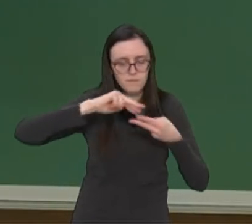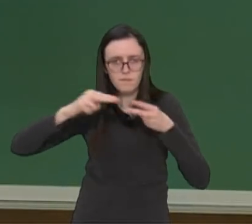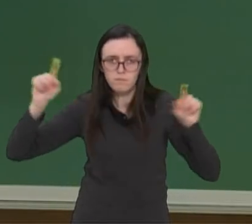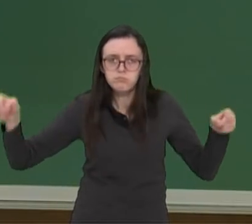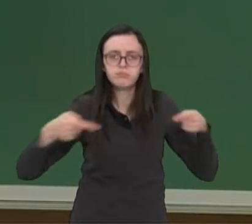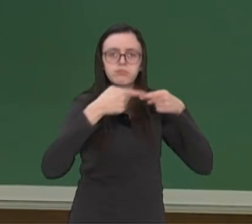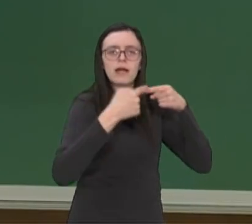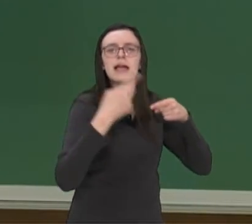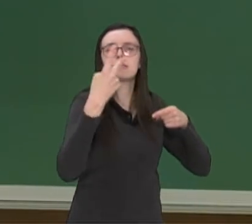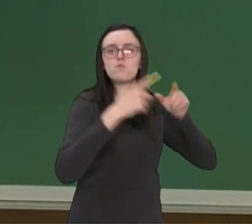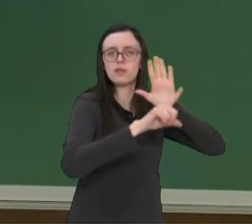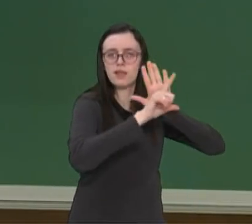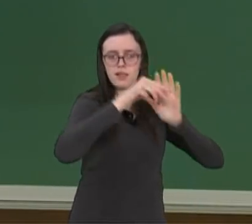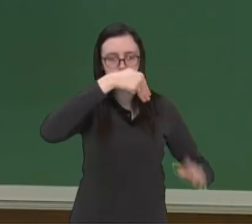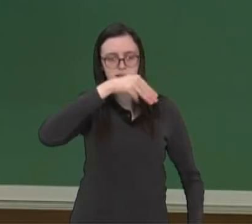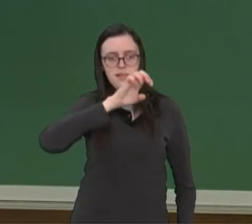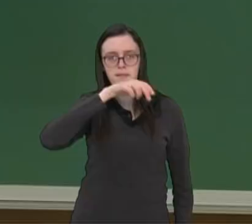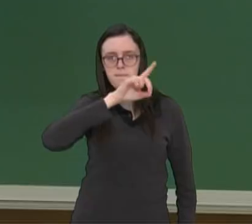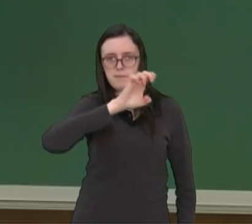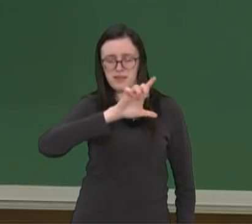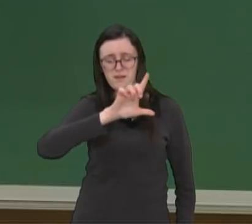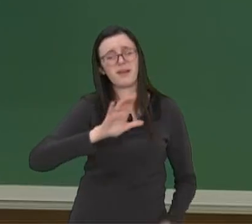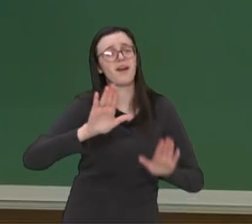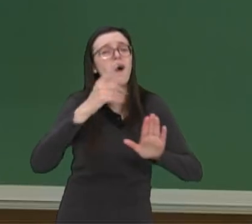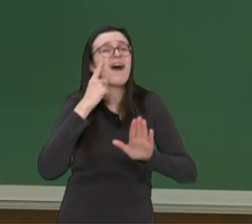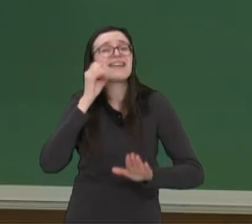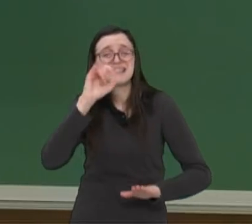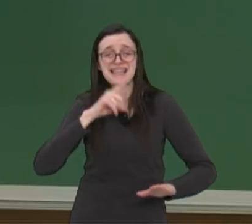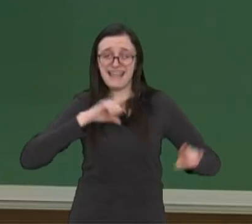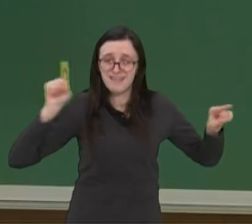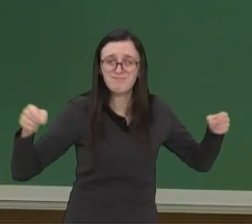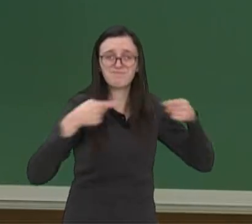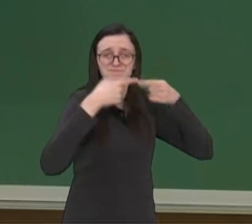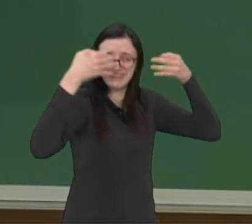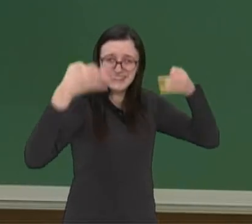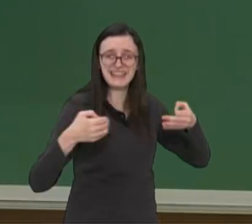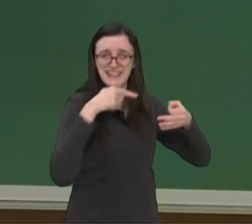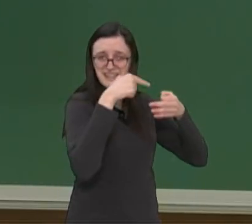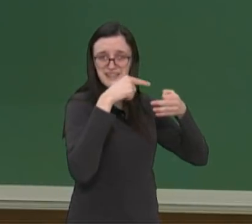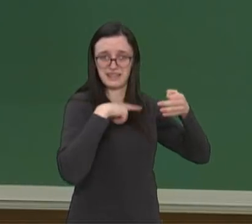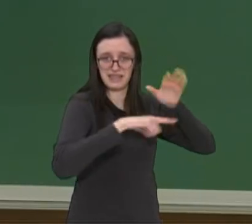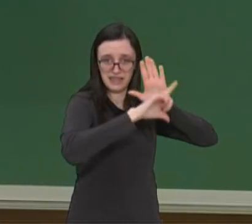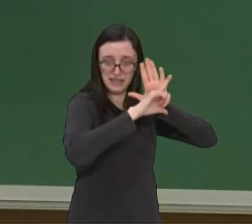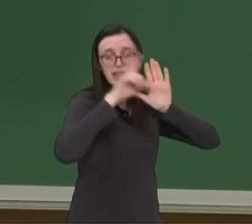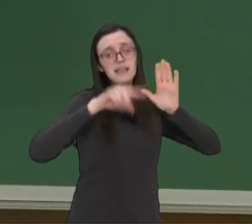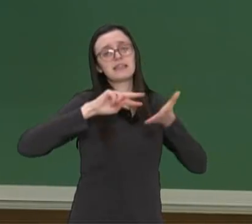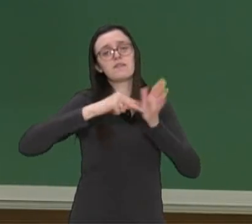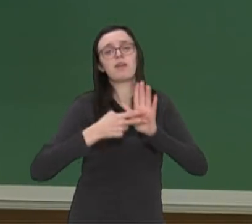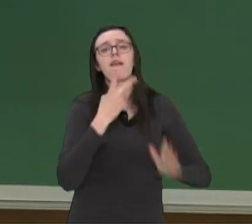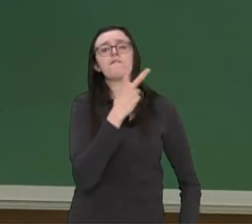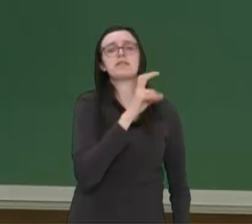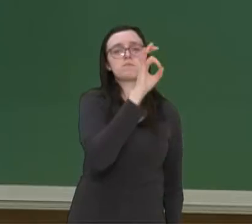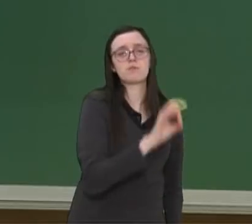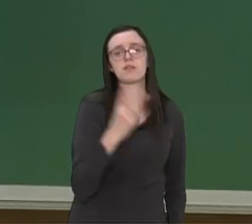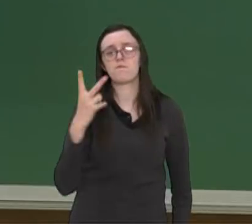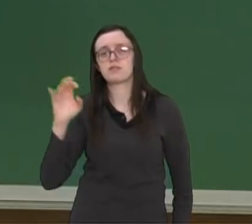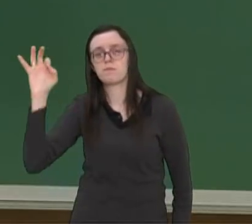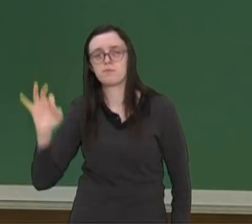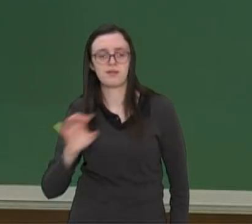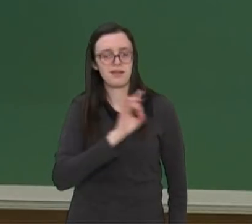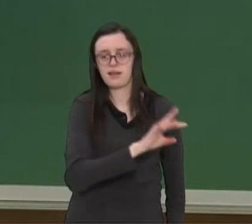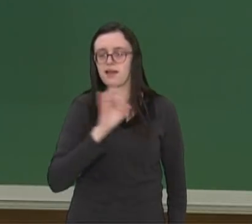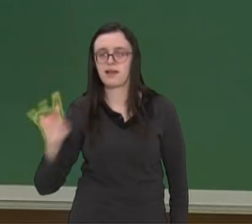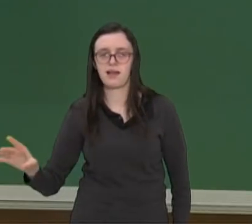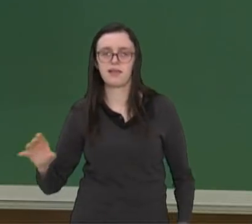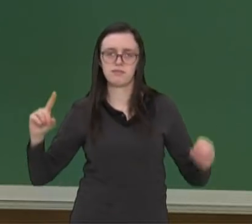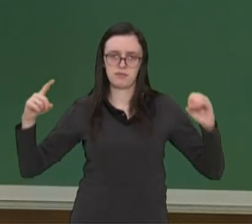de Mendel? Gente, se tivesse de acordo com a segunda lei de Mendel, seria 25% para cada gameta. Tá? A gente viu isso na aula